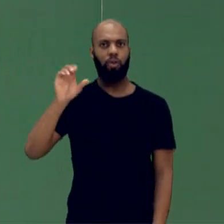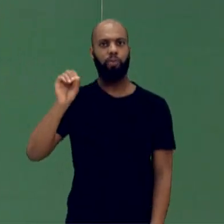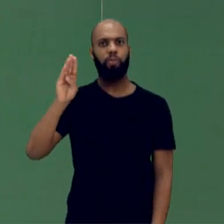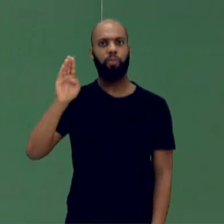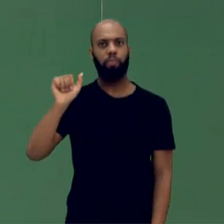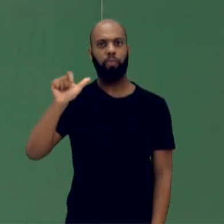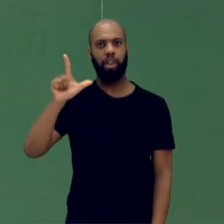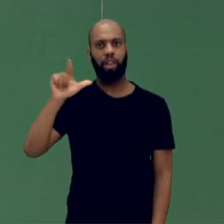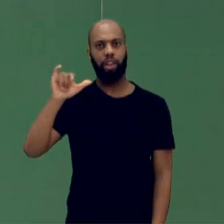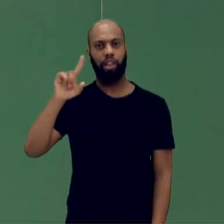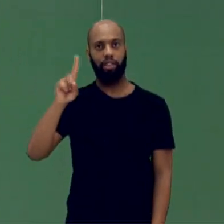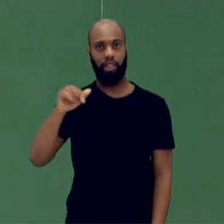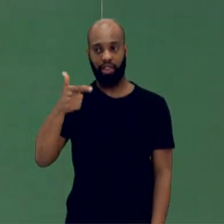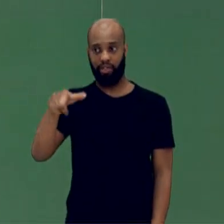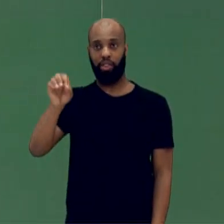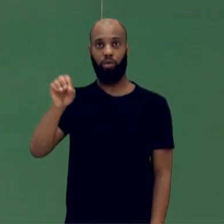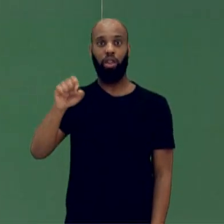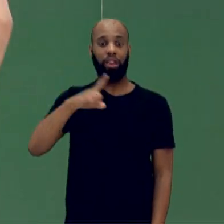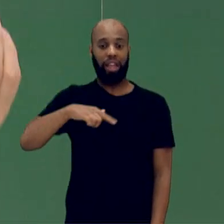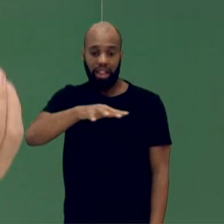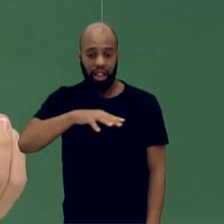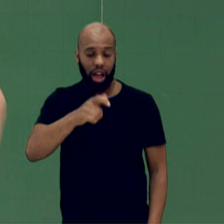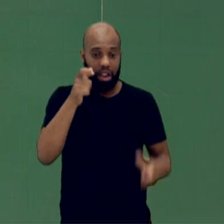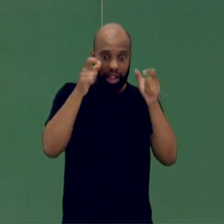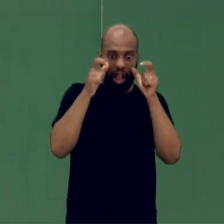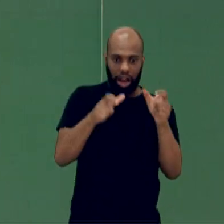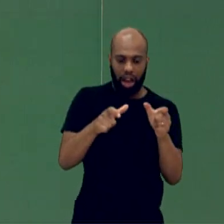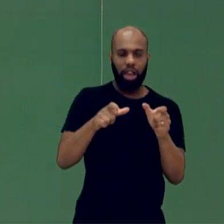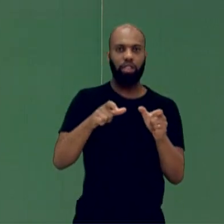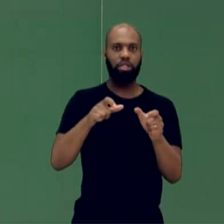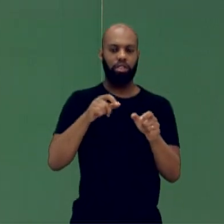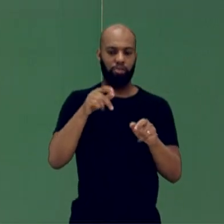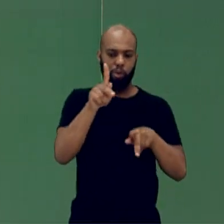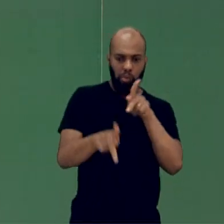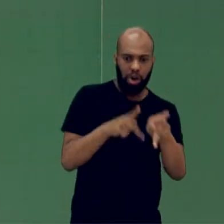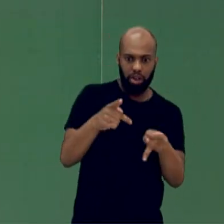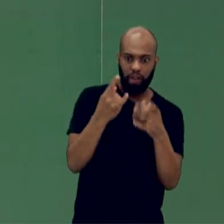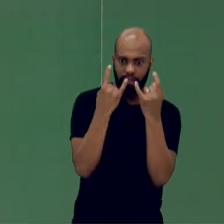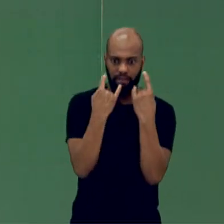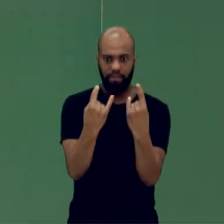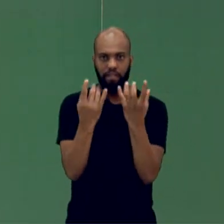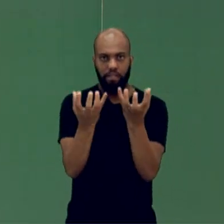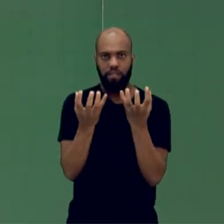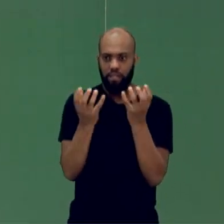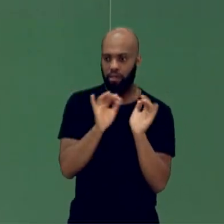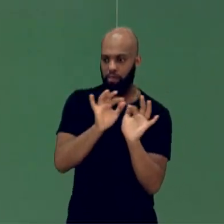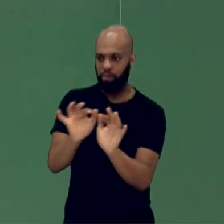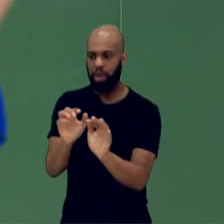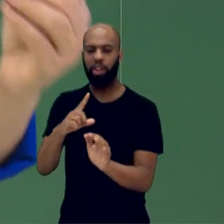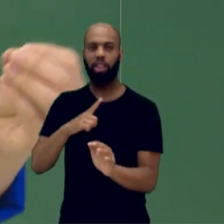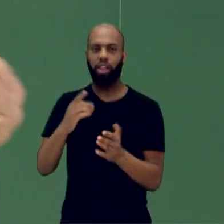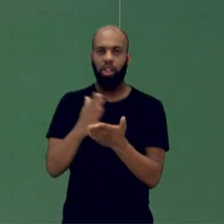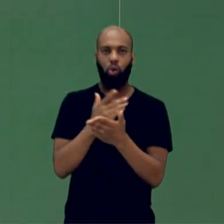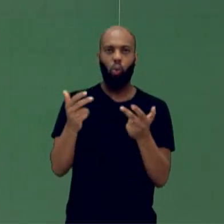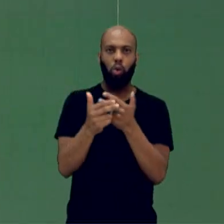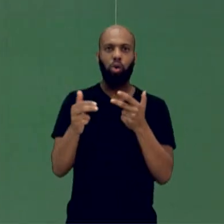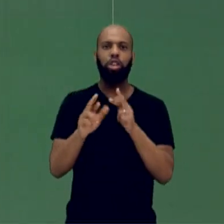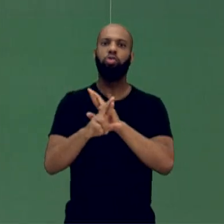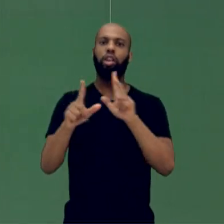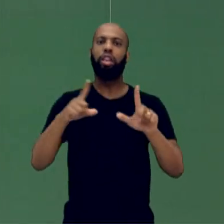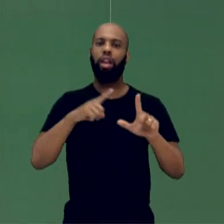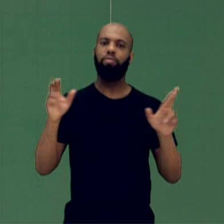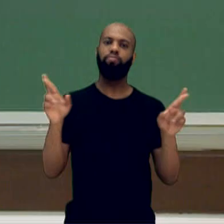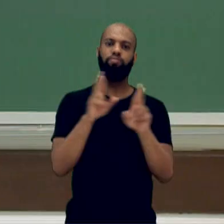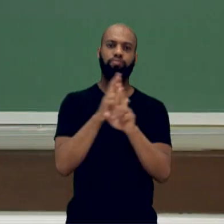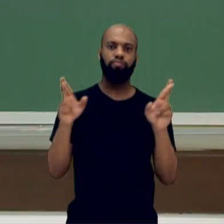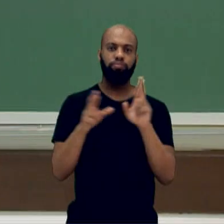áreas de interesse, ou que tem algo que atrai população, ou que tem um serviço diferenciado, vão estar interligadas